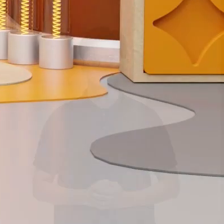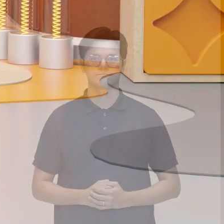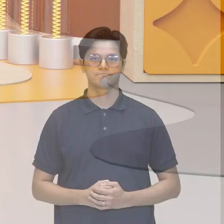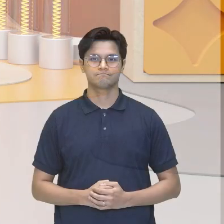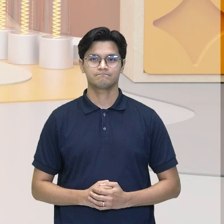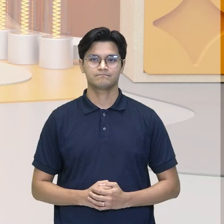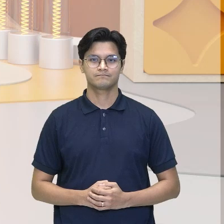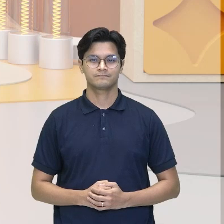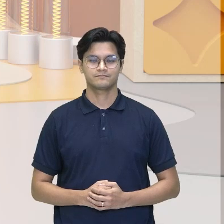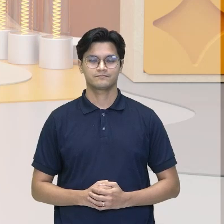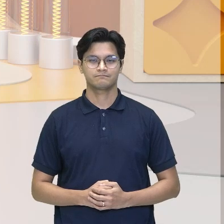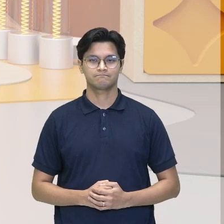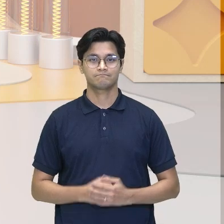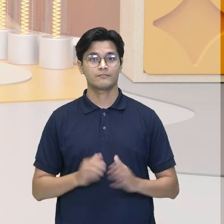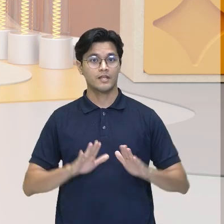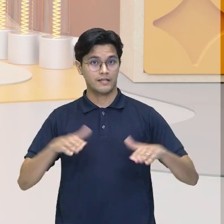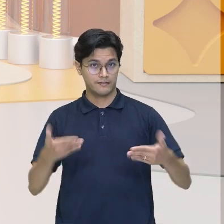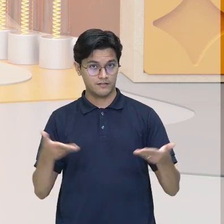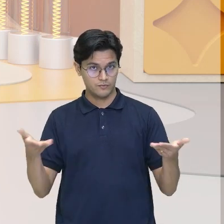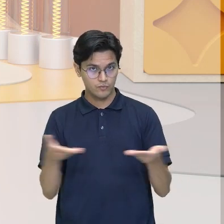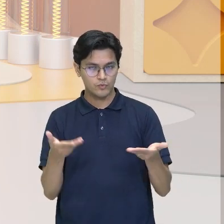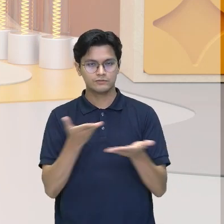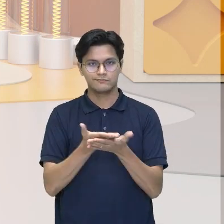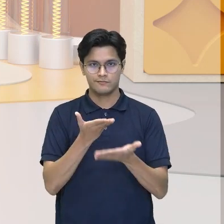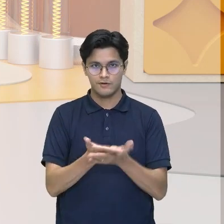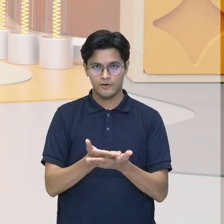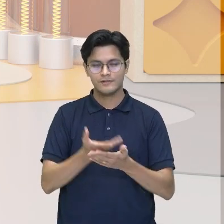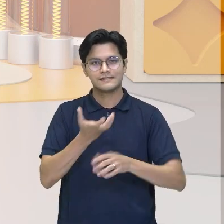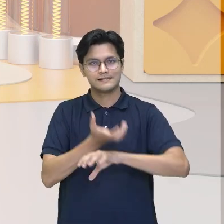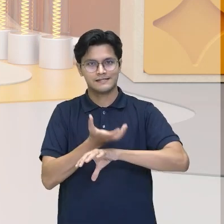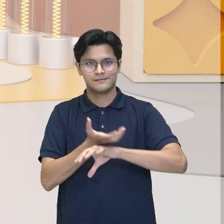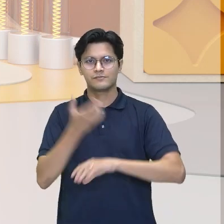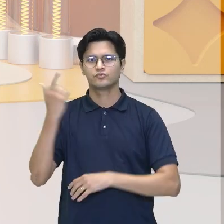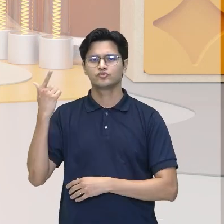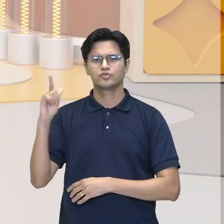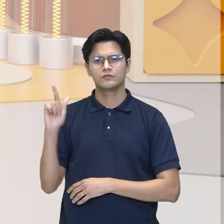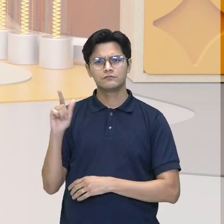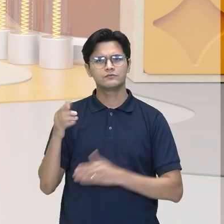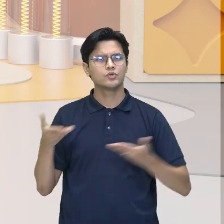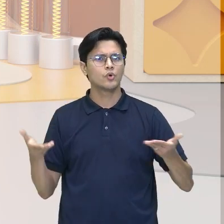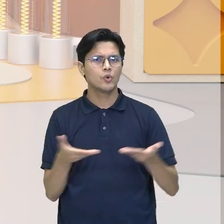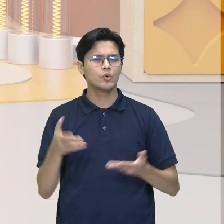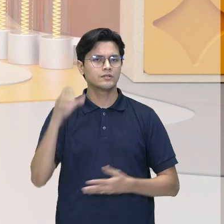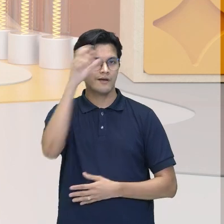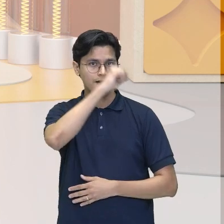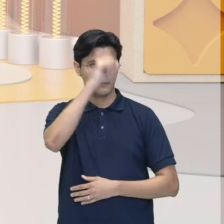Muito bem, então, nesta aula de geografia, nós iremos aprender,